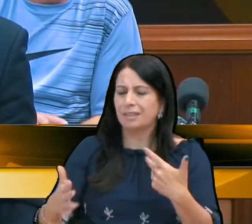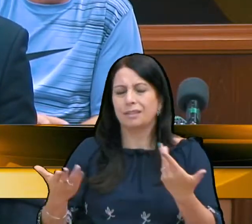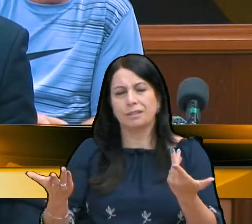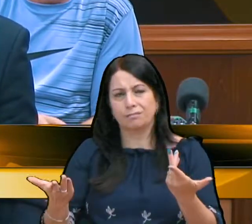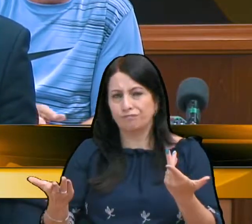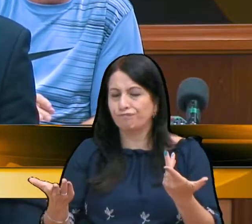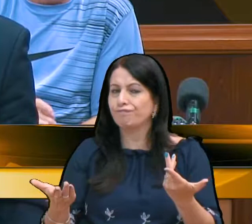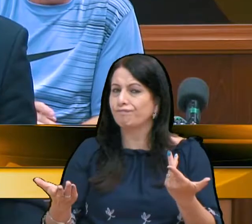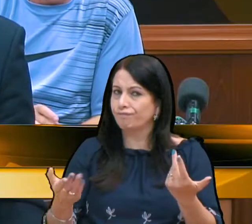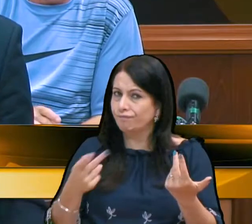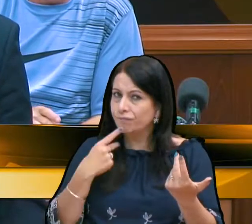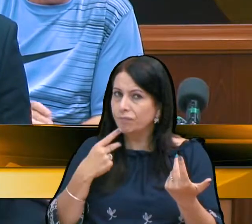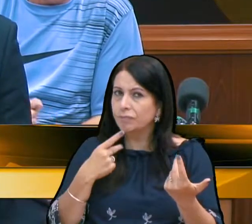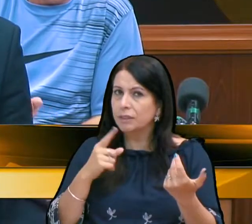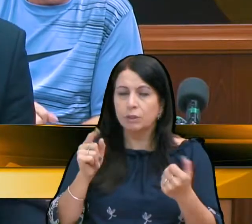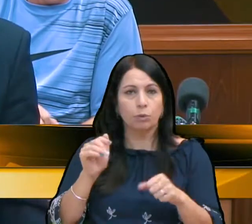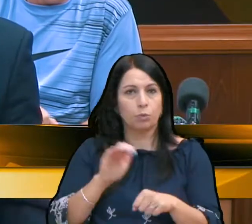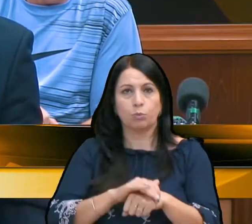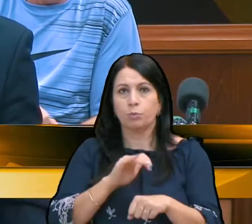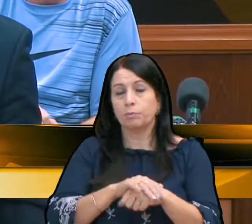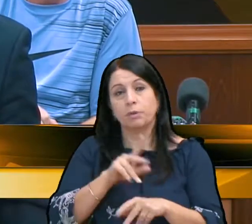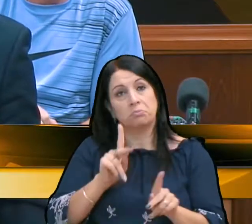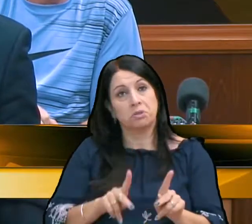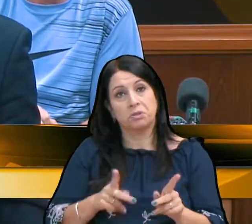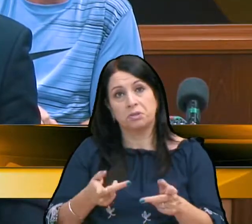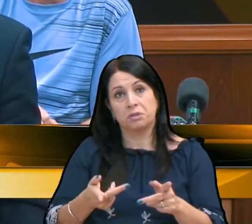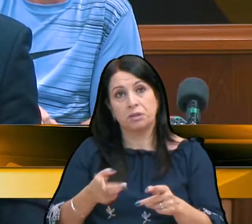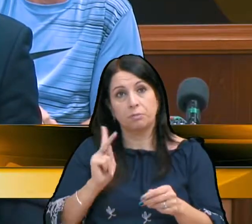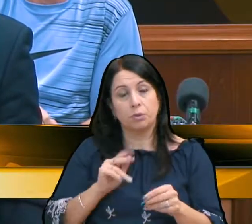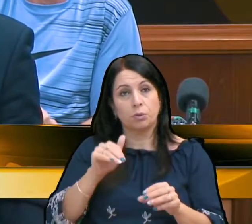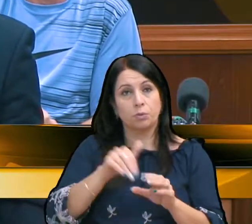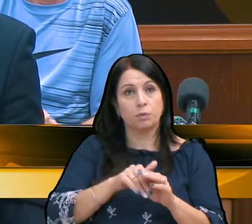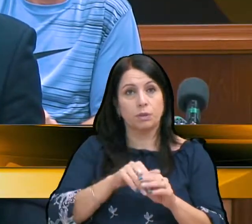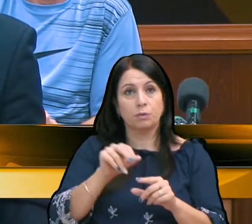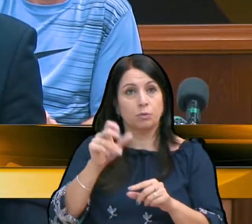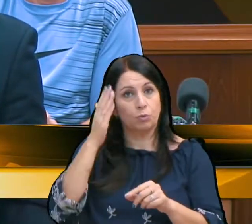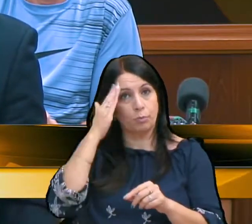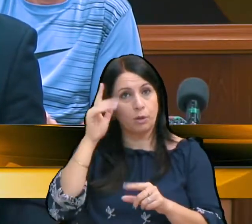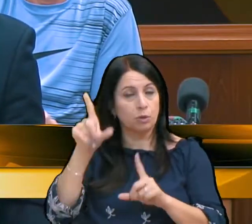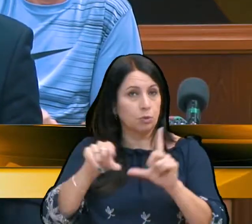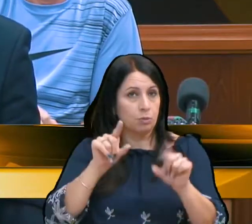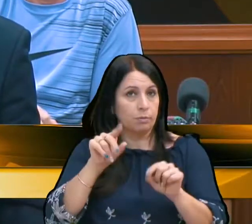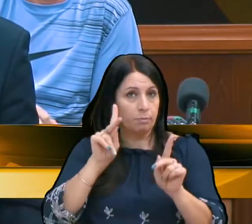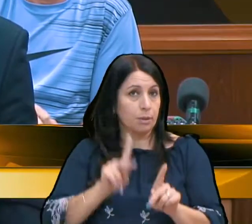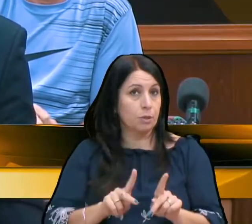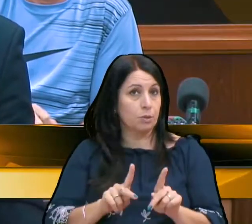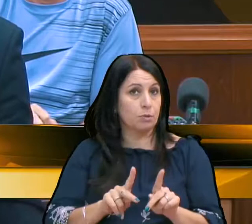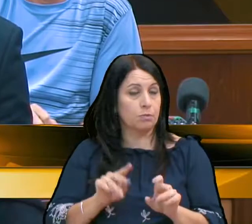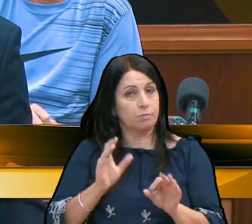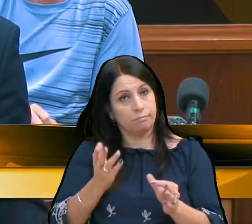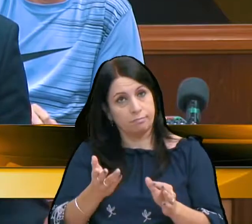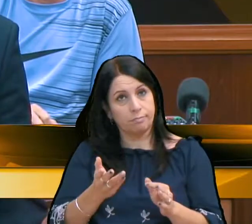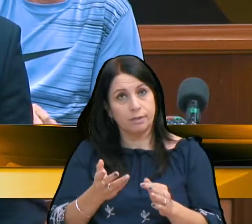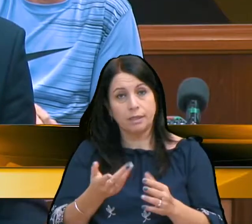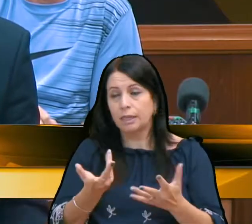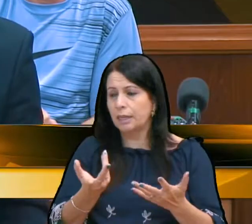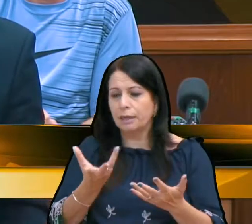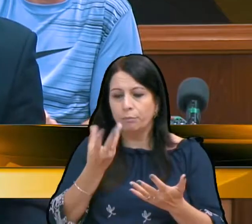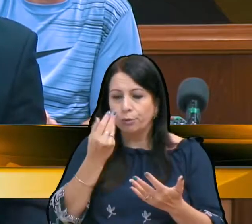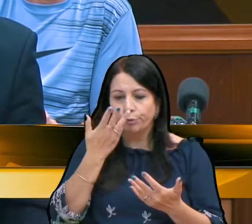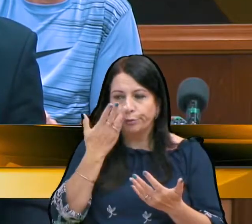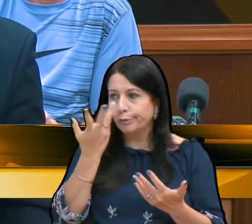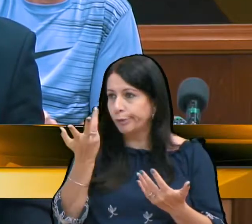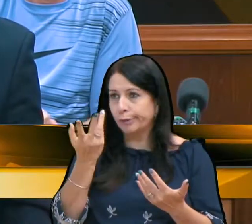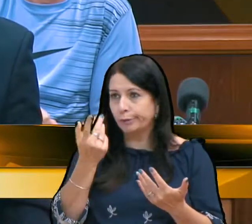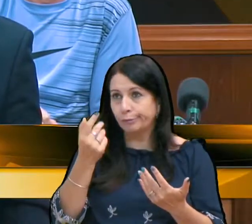contar. E não é culpa da pessoa, talvez os eleitores não souberam escolher direito a pessoa, mas é tamanha